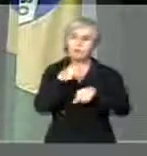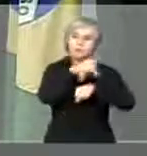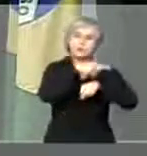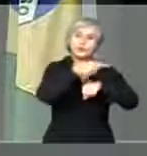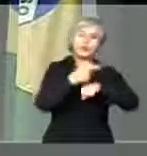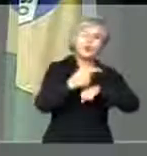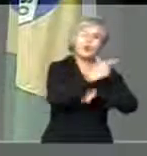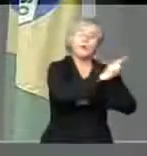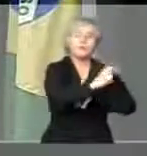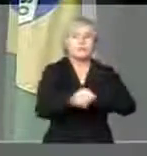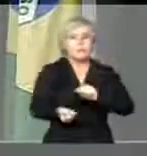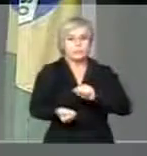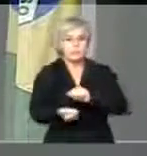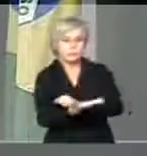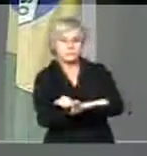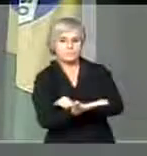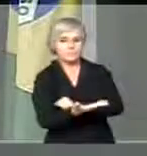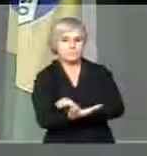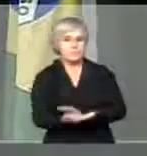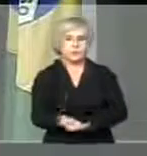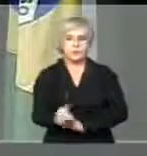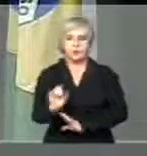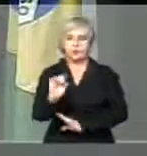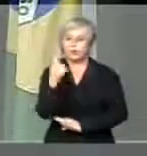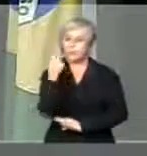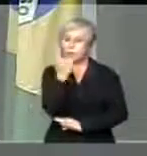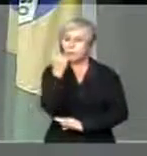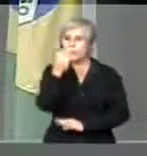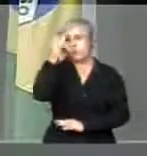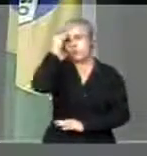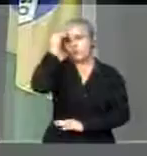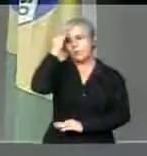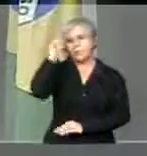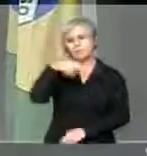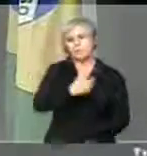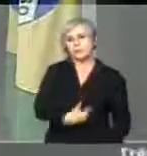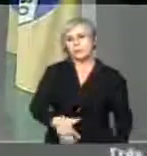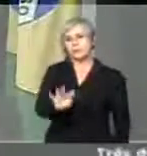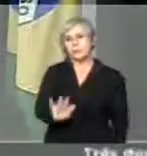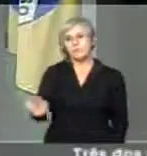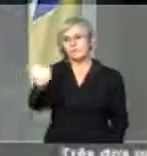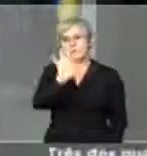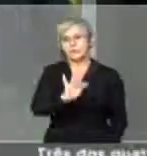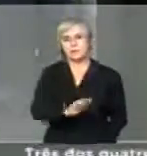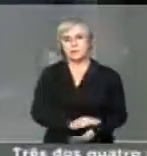do contrabando do Paraguai. Só tem um culpado nesse caso, é sim o governo federal. Muito obrigado.